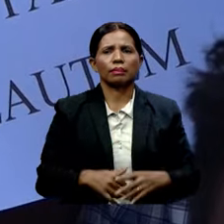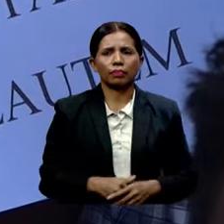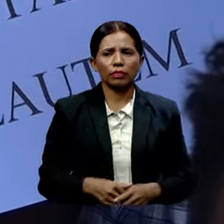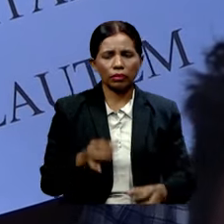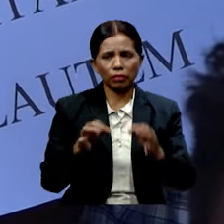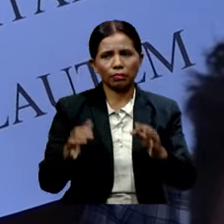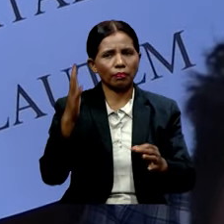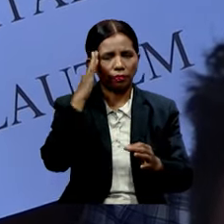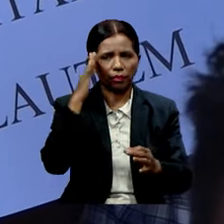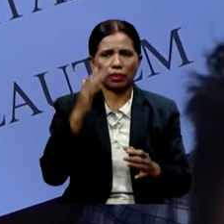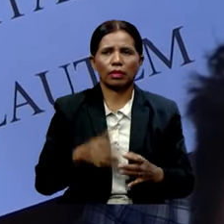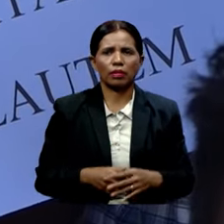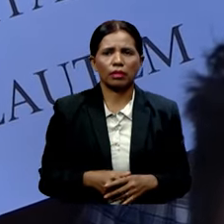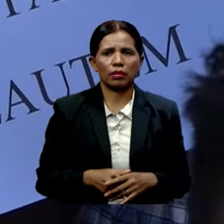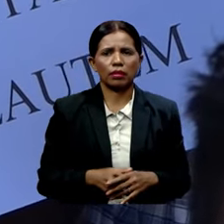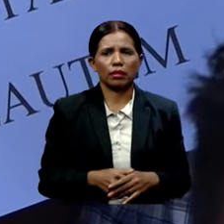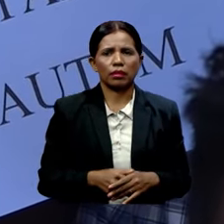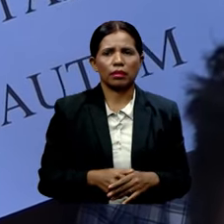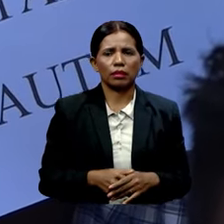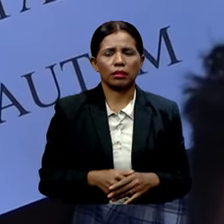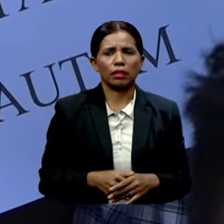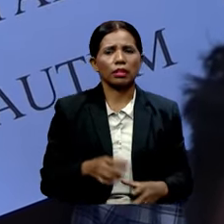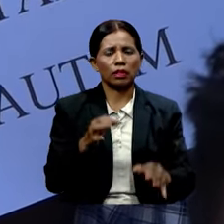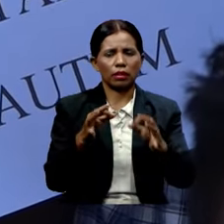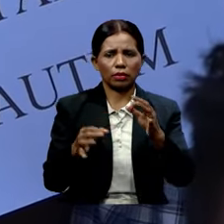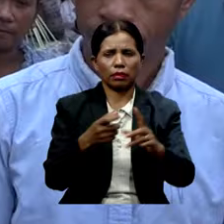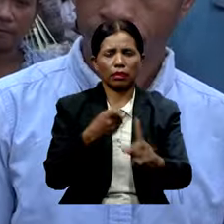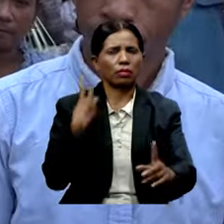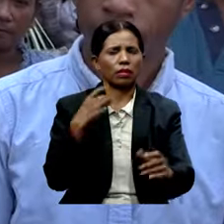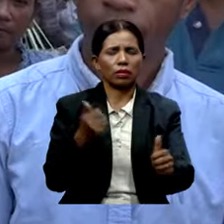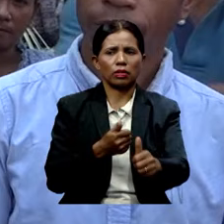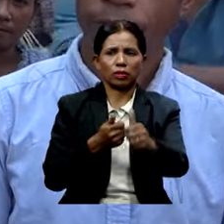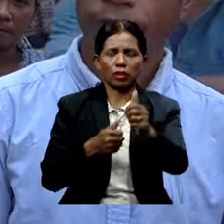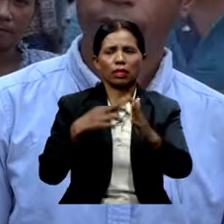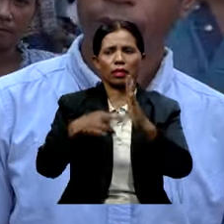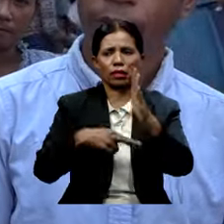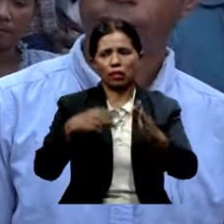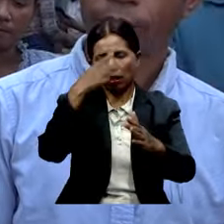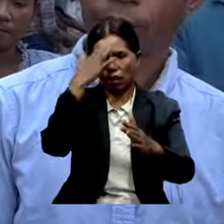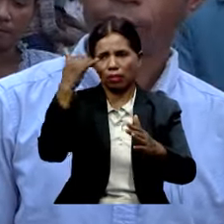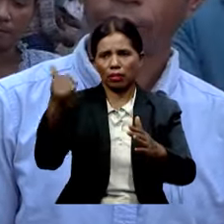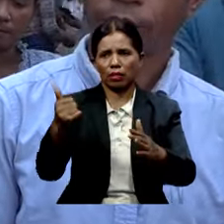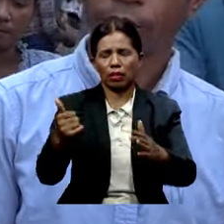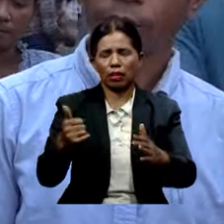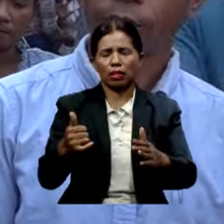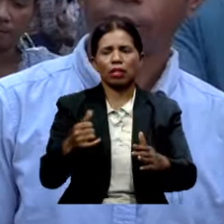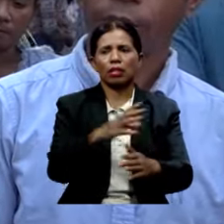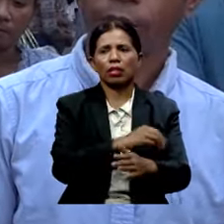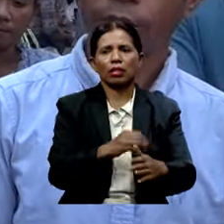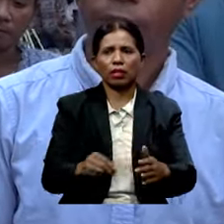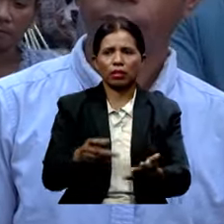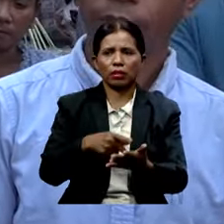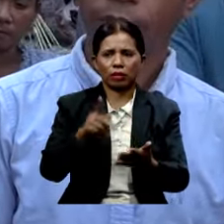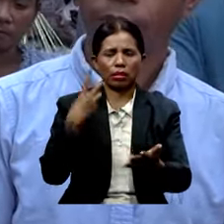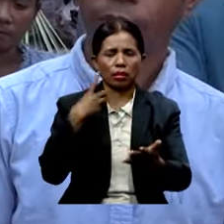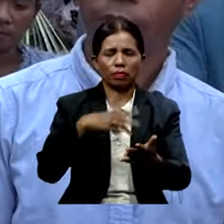bosir hare katak. Sei yang katak. Ami la tuir requisito função pública. Tama sai de função pública autoriza hal pagamento be ba amina